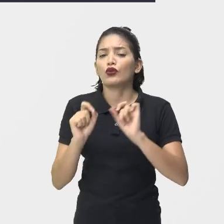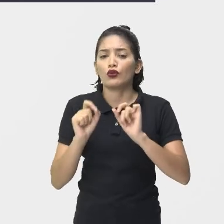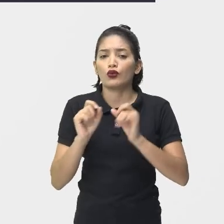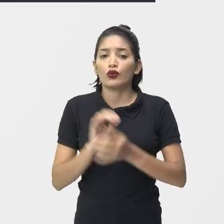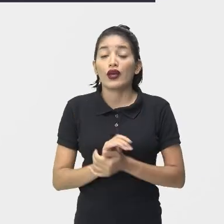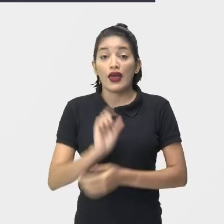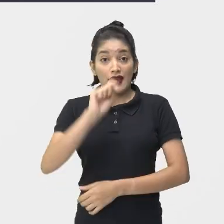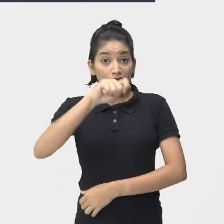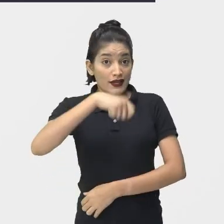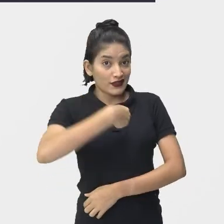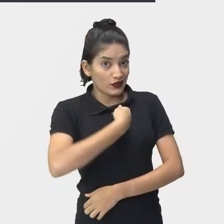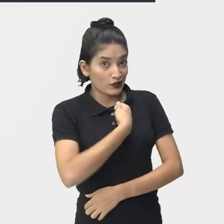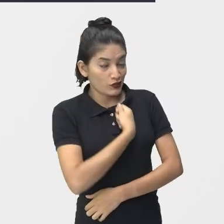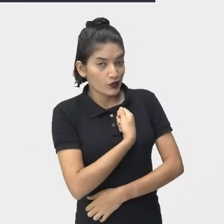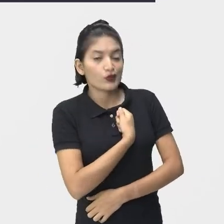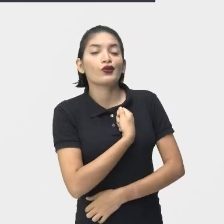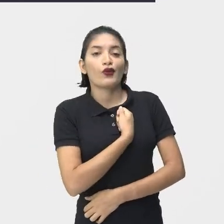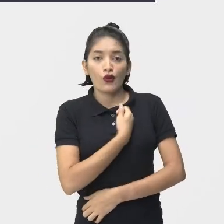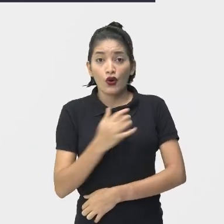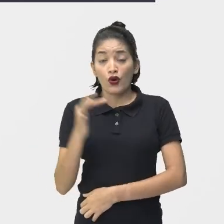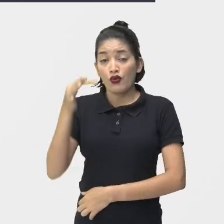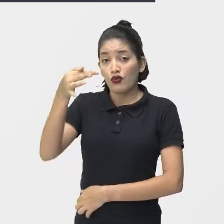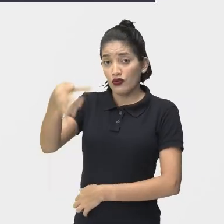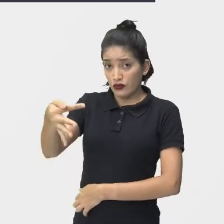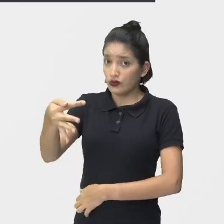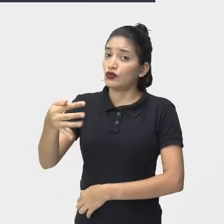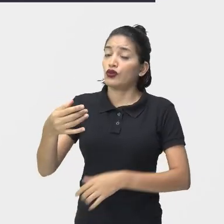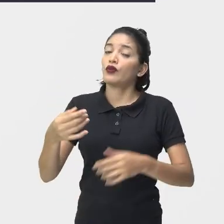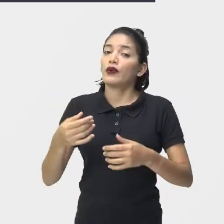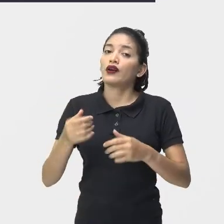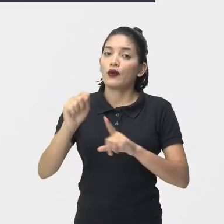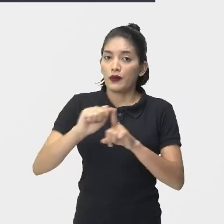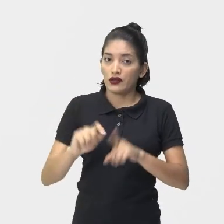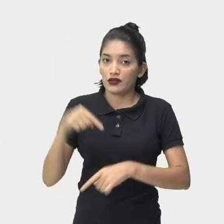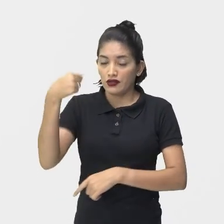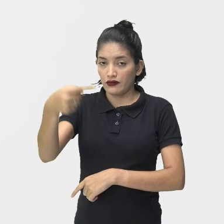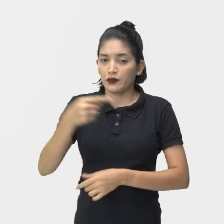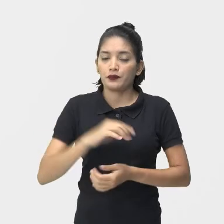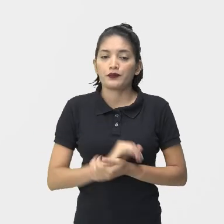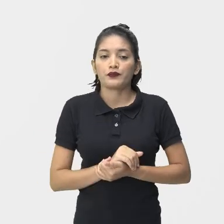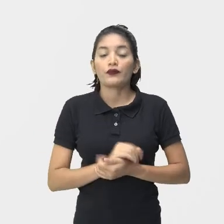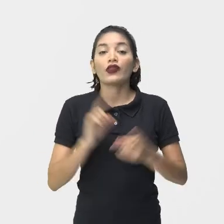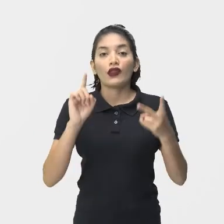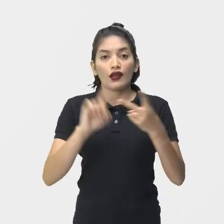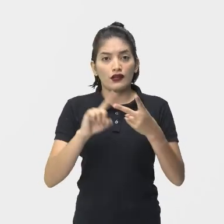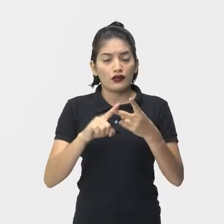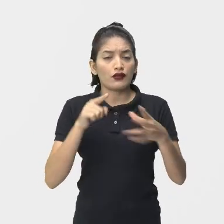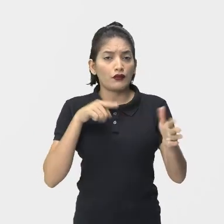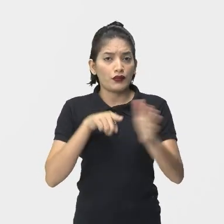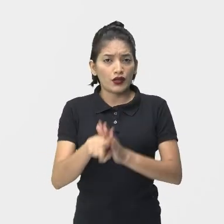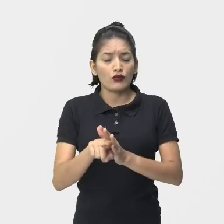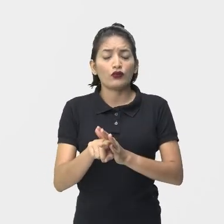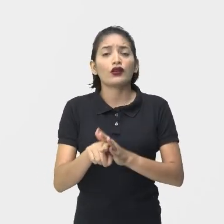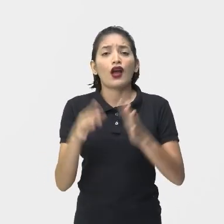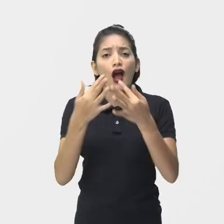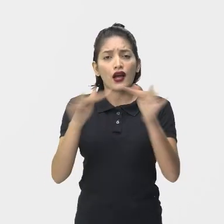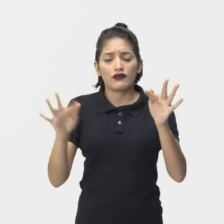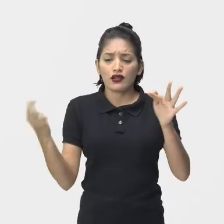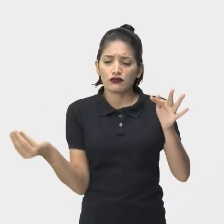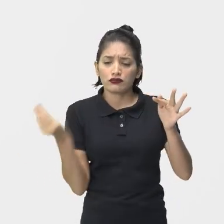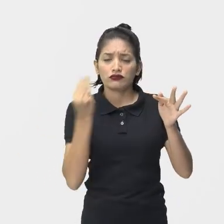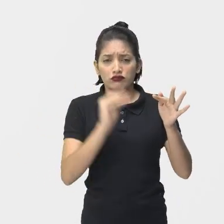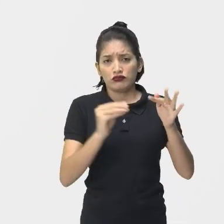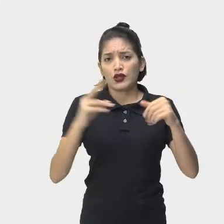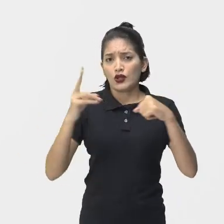em espanhol seus planos futuros para o mês que vem. Na questão 2, você vai completar as frases